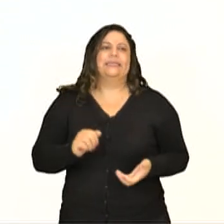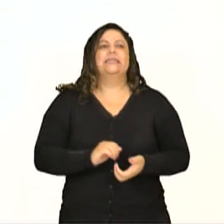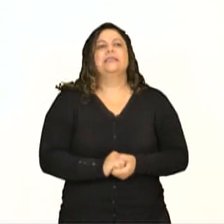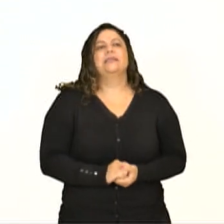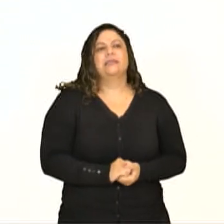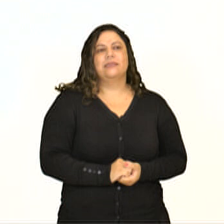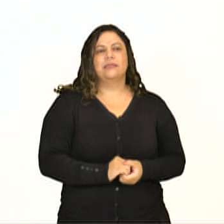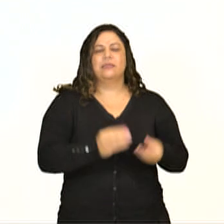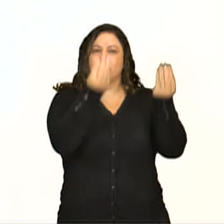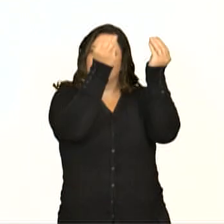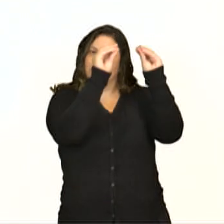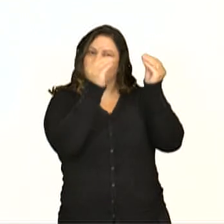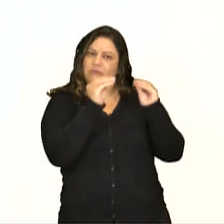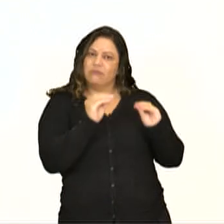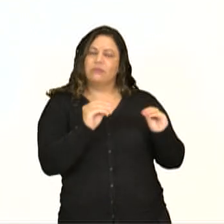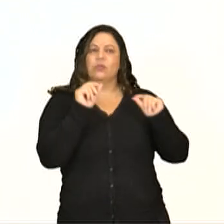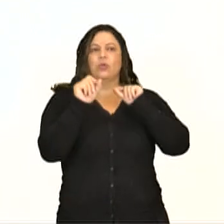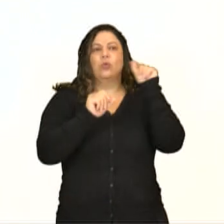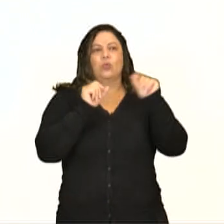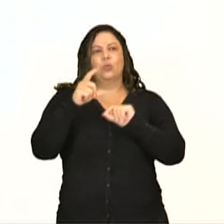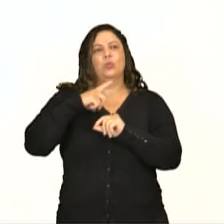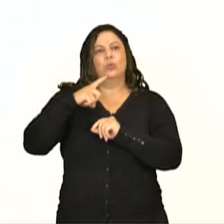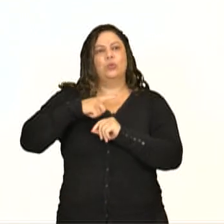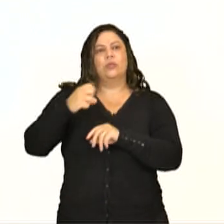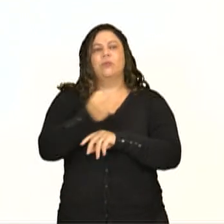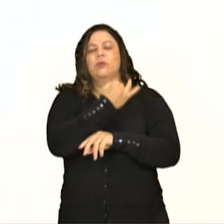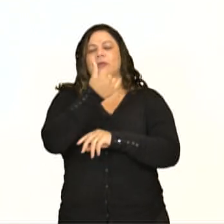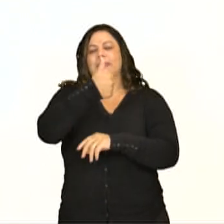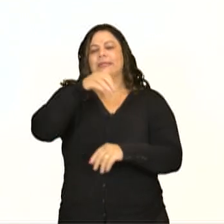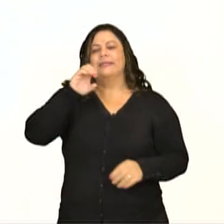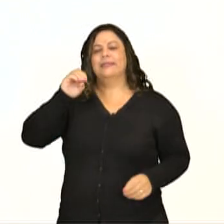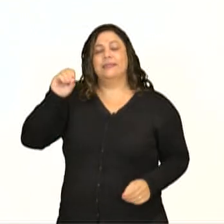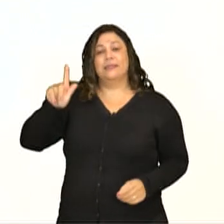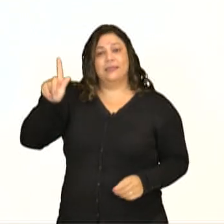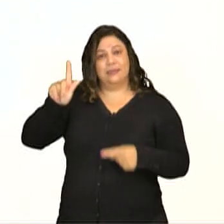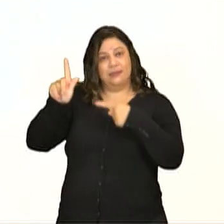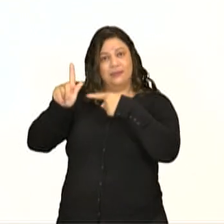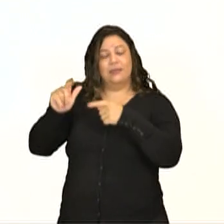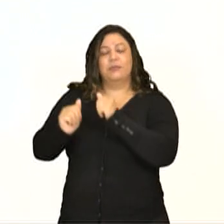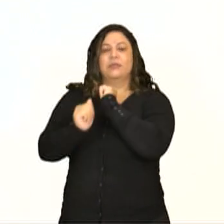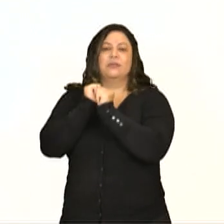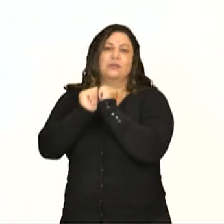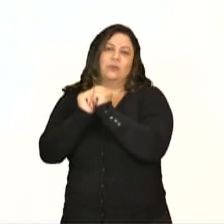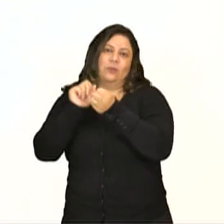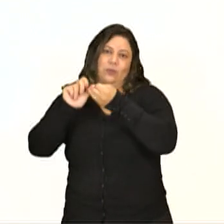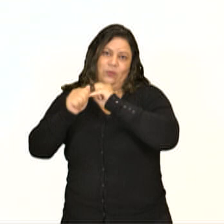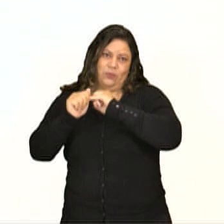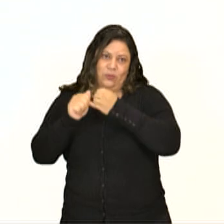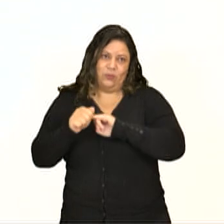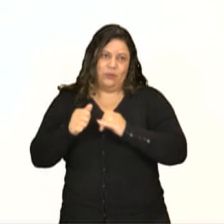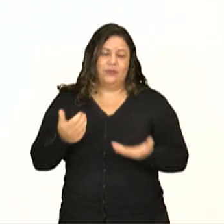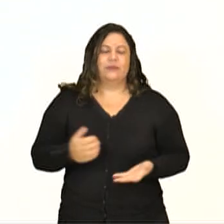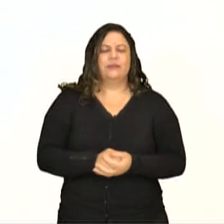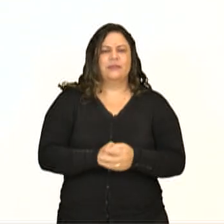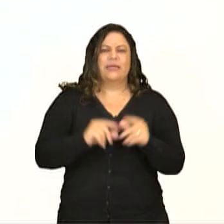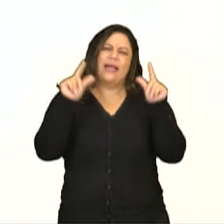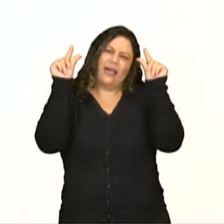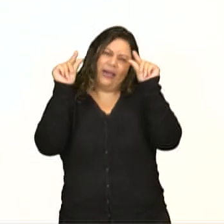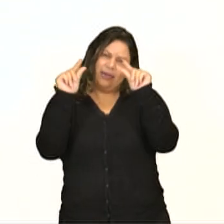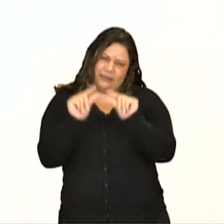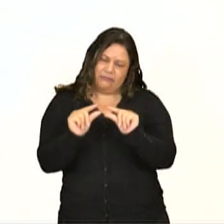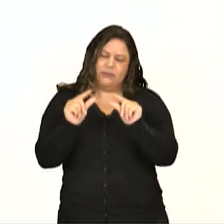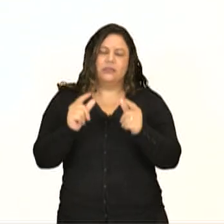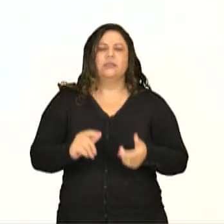alguns componentes que a gente tem numa quantidade de 100 gramas de arroz e feijão. Então, 100 gramas é aquela quantidade pequenininha lá no